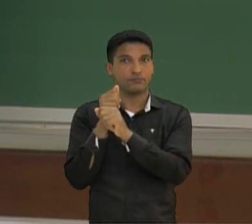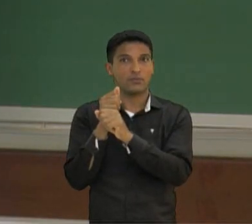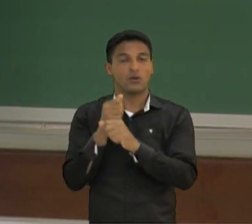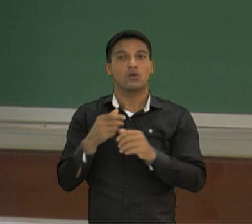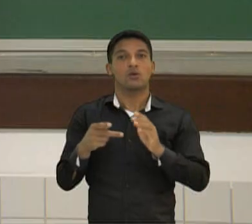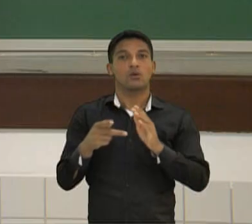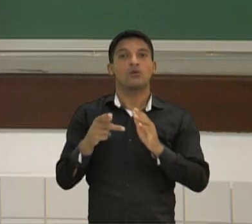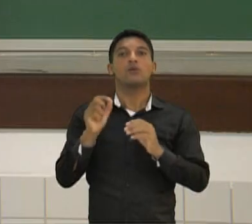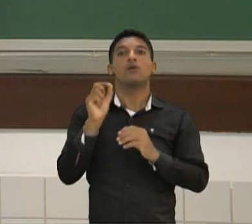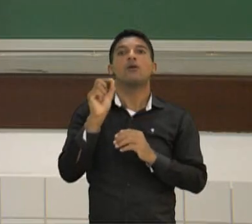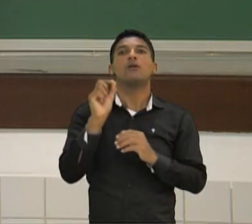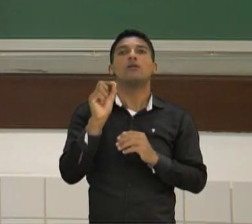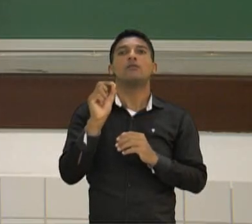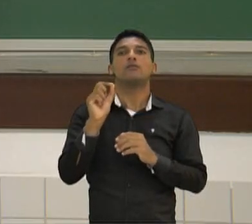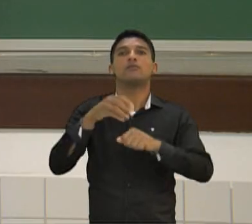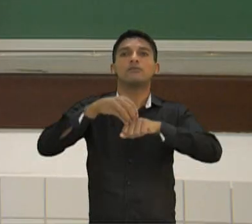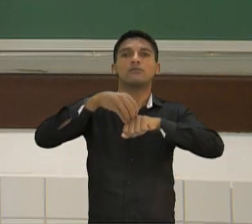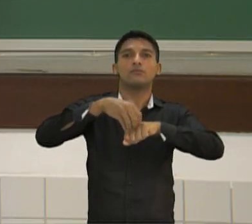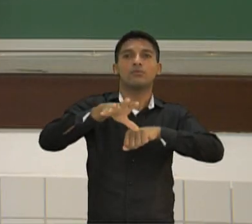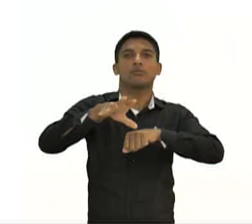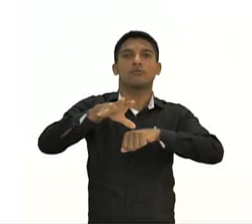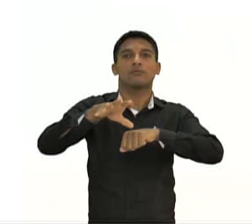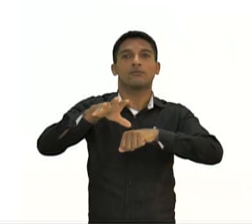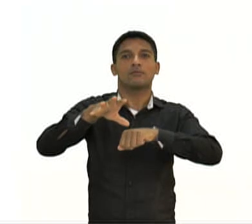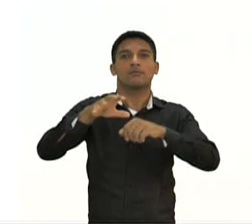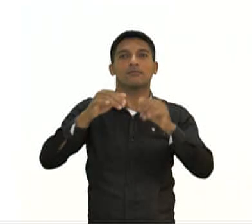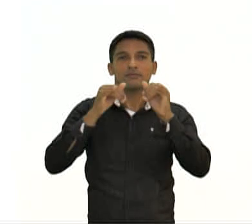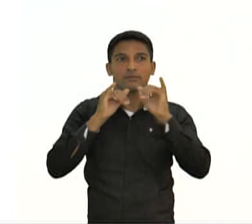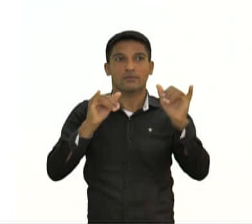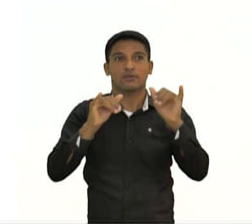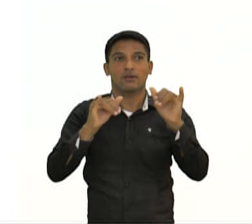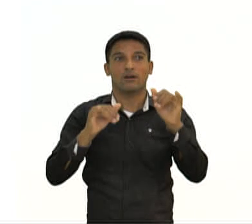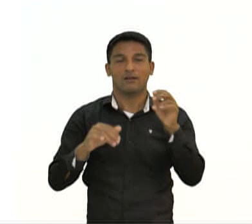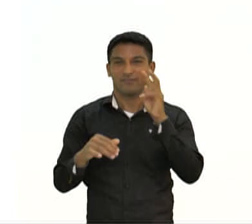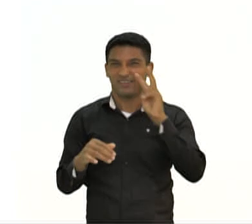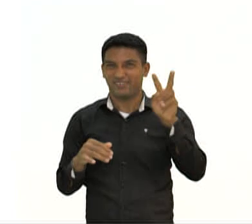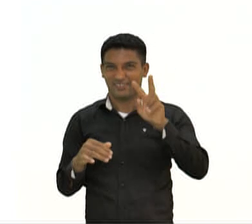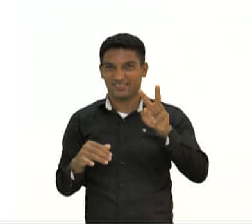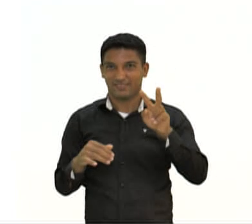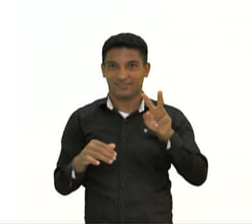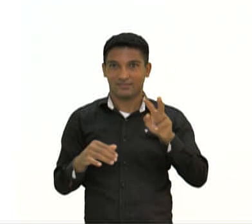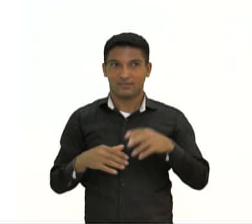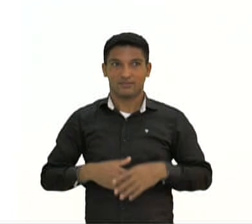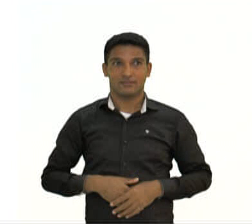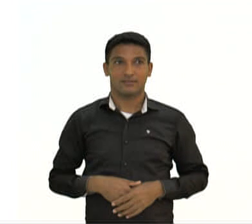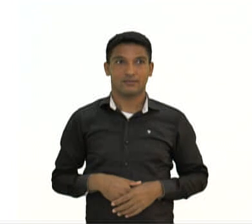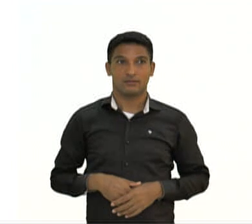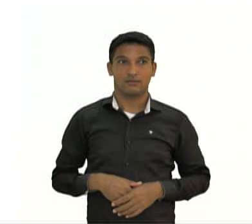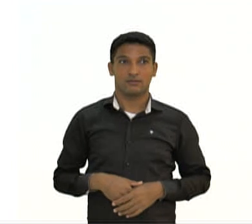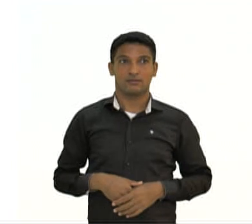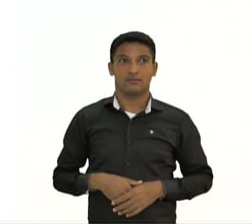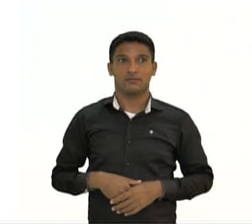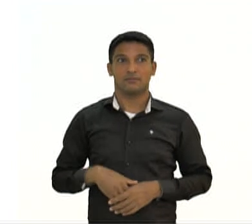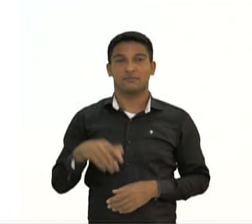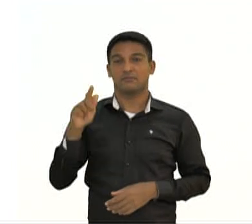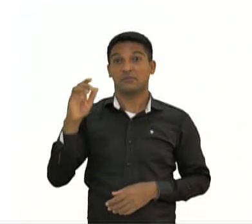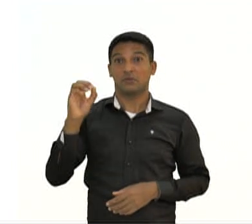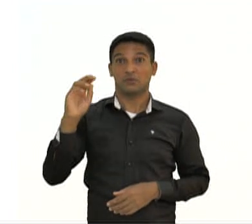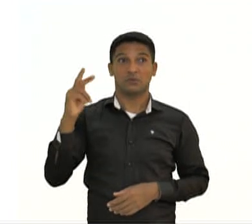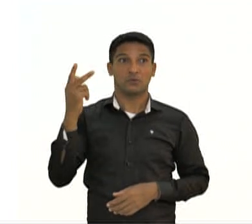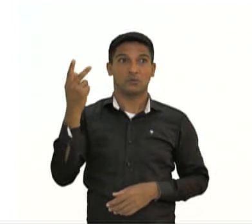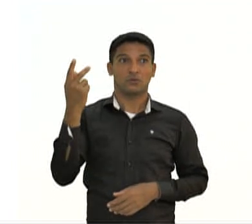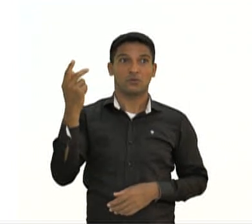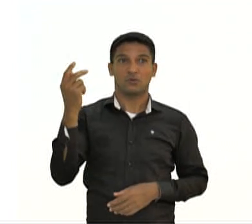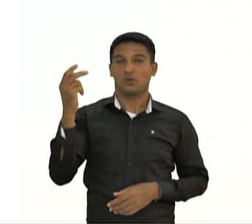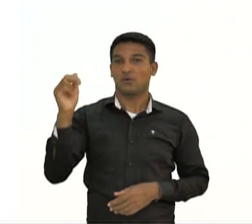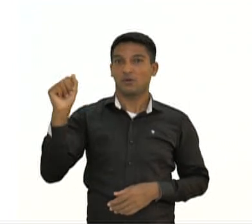é o seguinte: Gohan, vê se você me escuta. Não é pecado lutar pela justiça, ao contrário, é uma boa